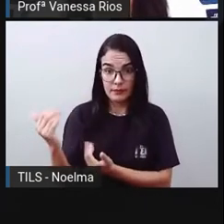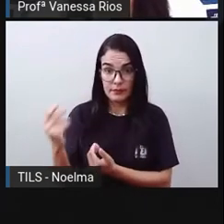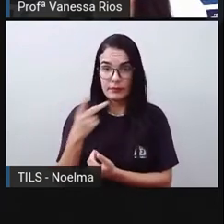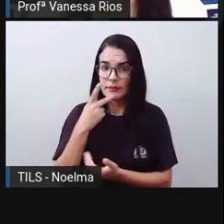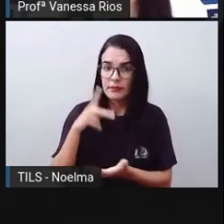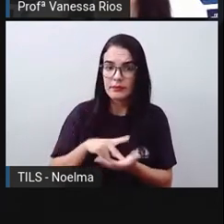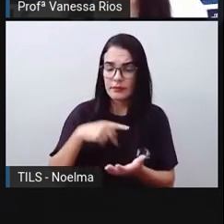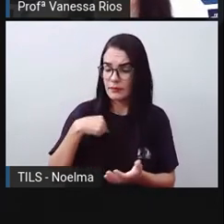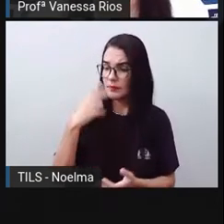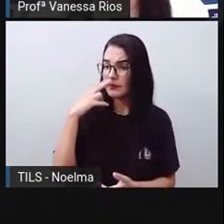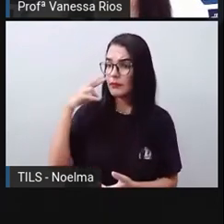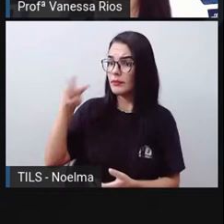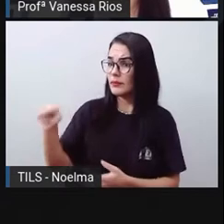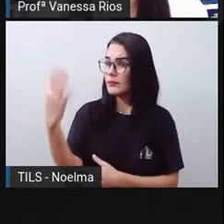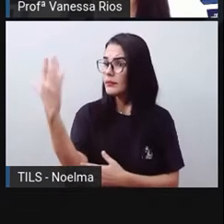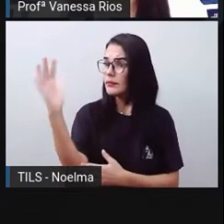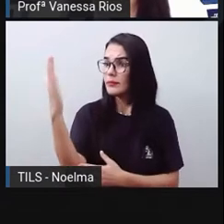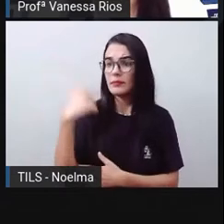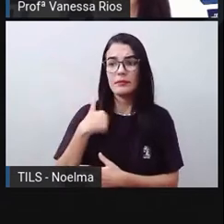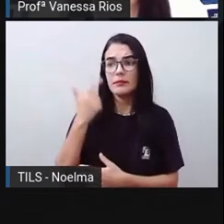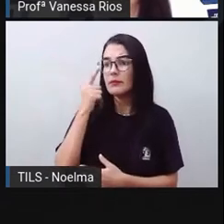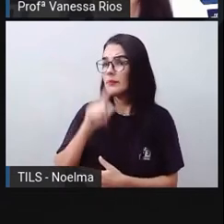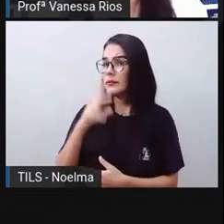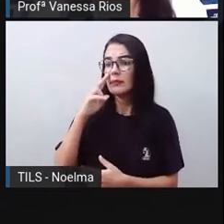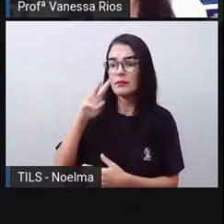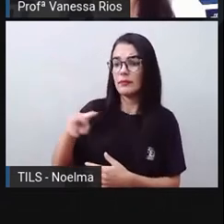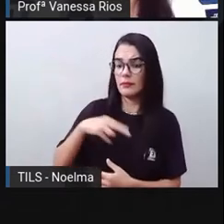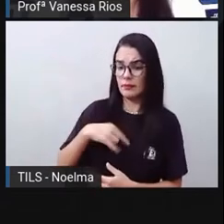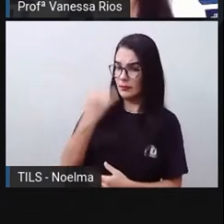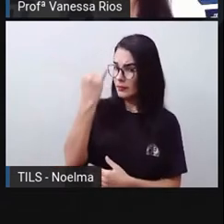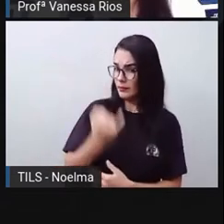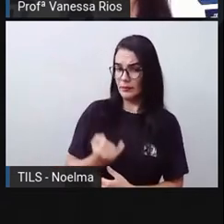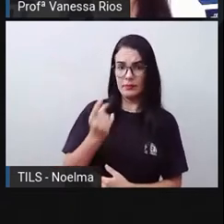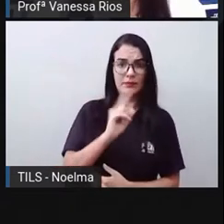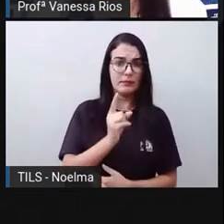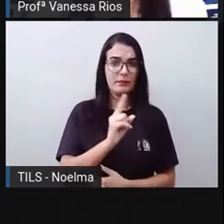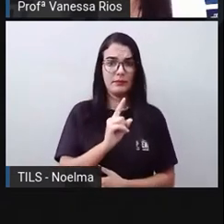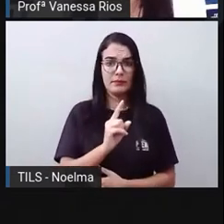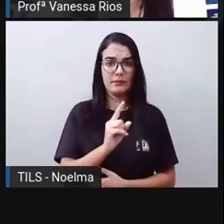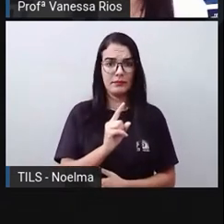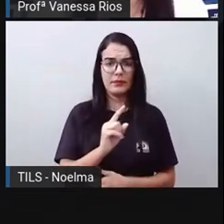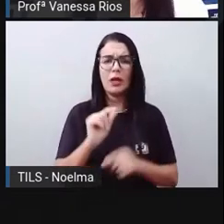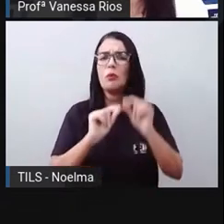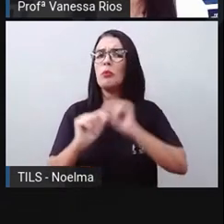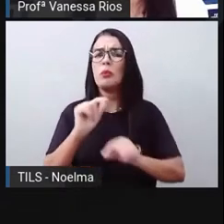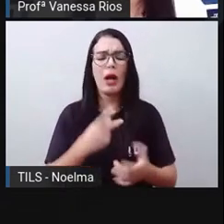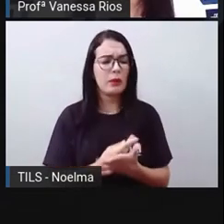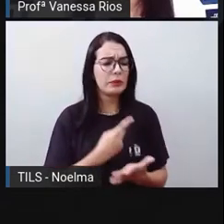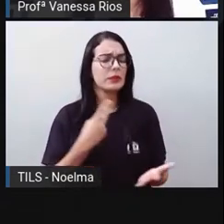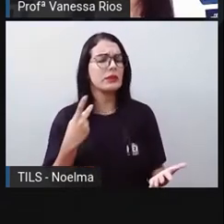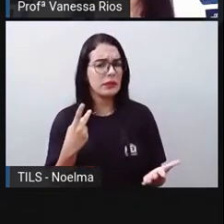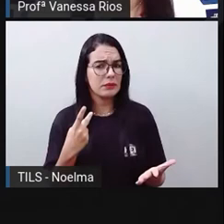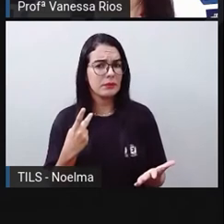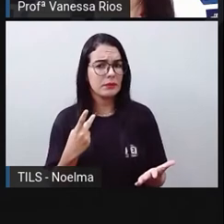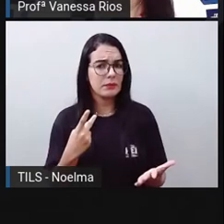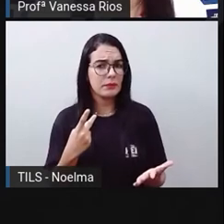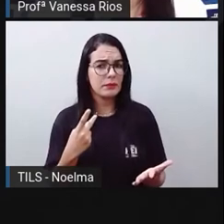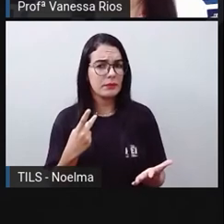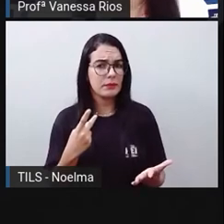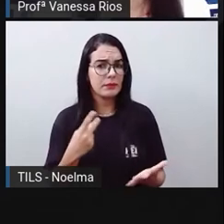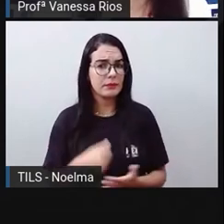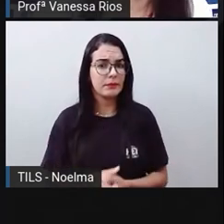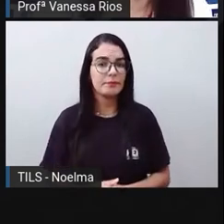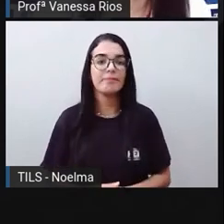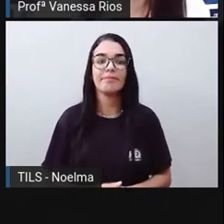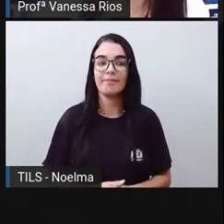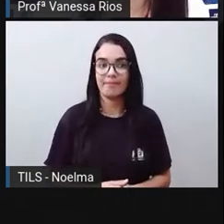no espelho, não consegue ver que está tão magra. O que estará acontecendo?